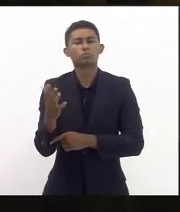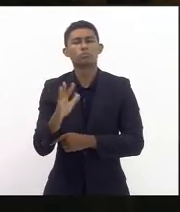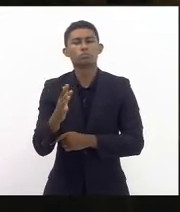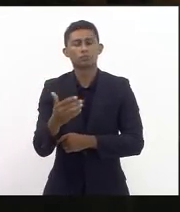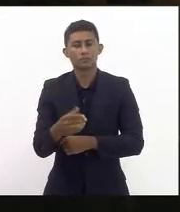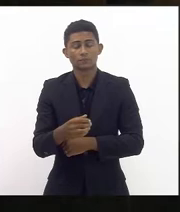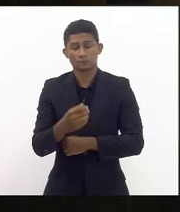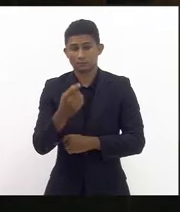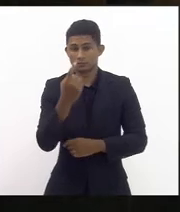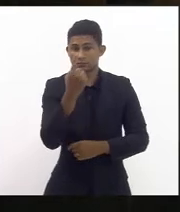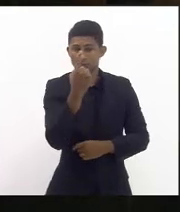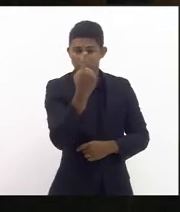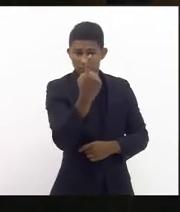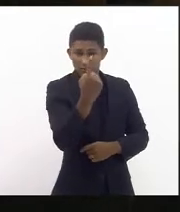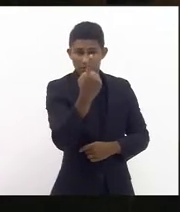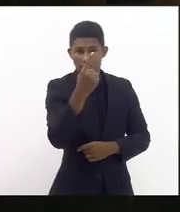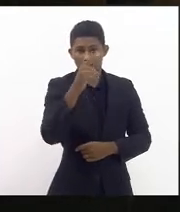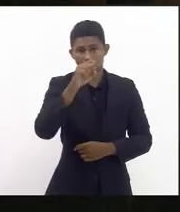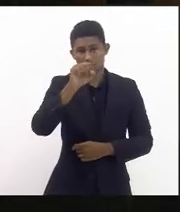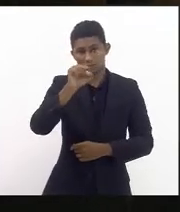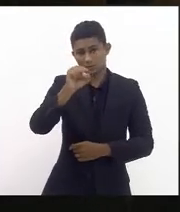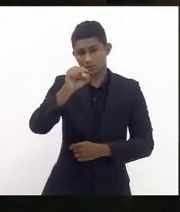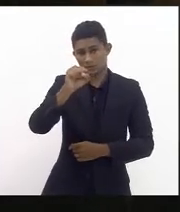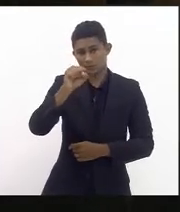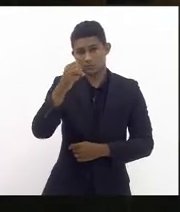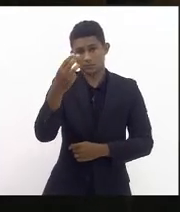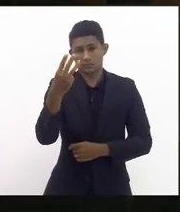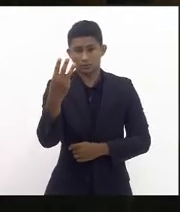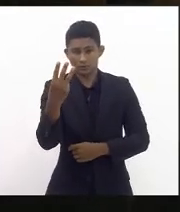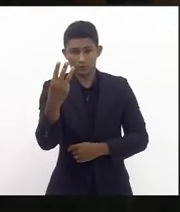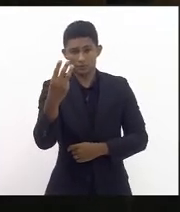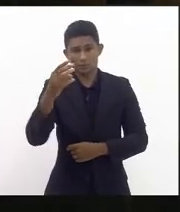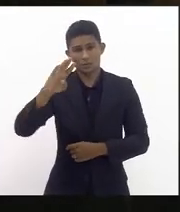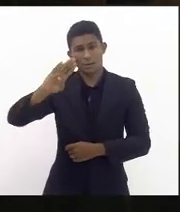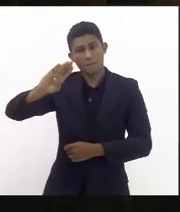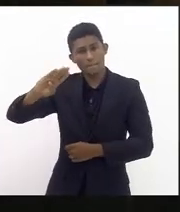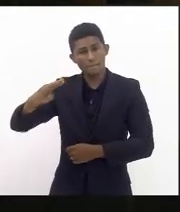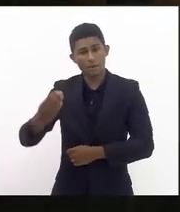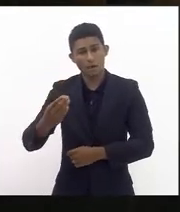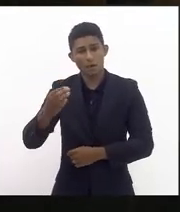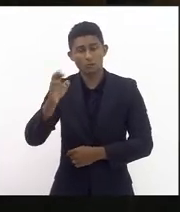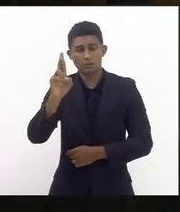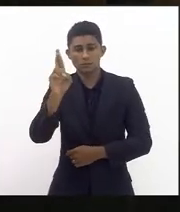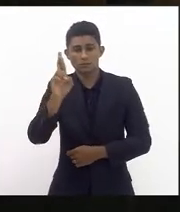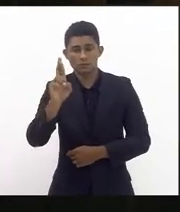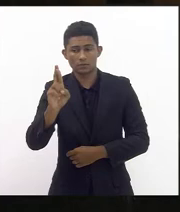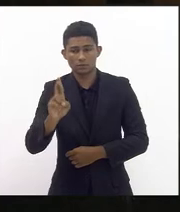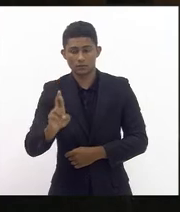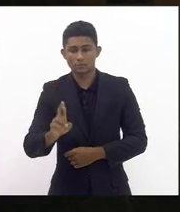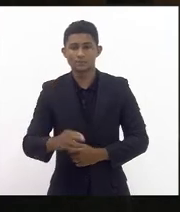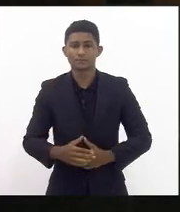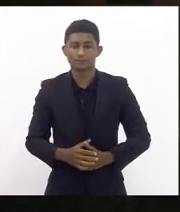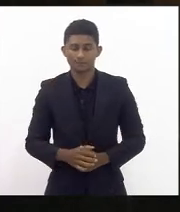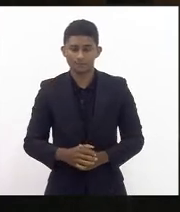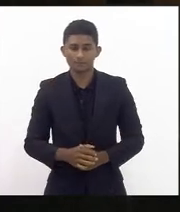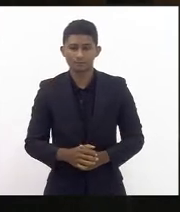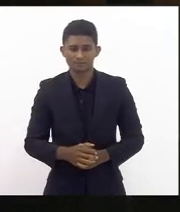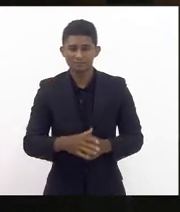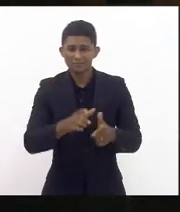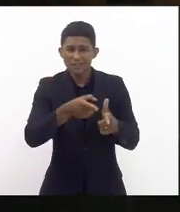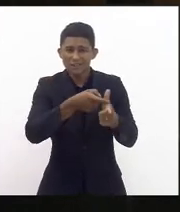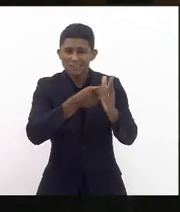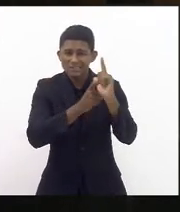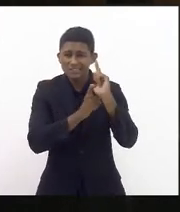a 183 bilhões de reais. É uma